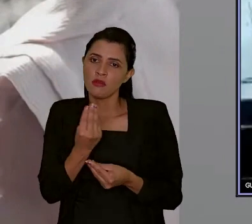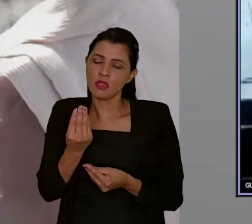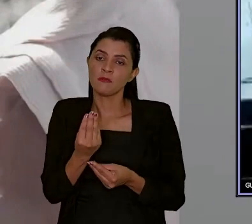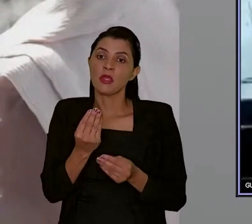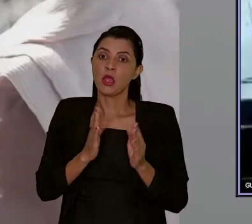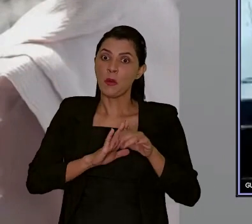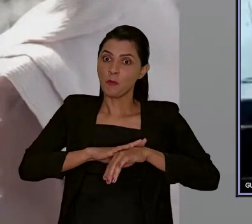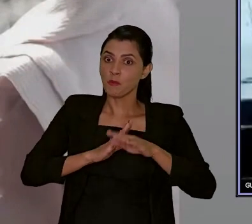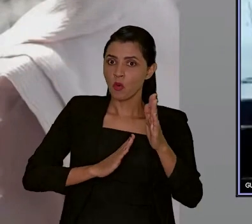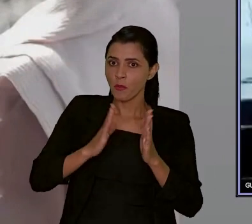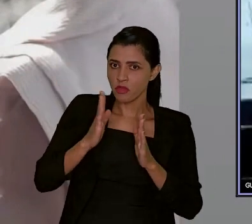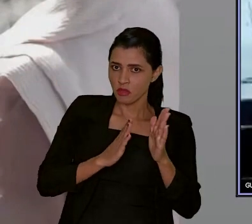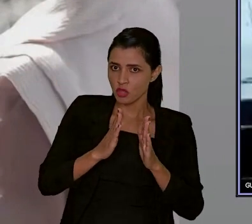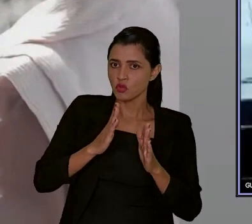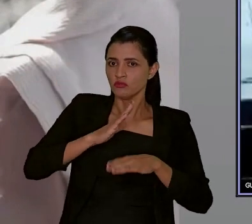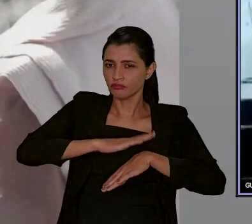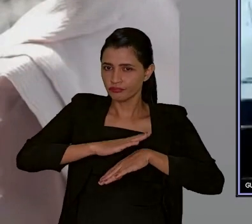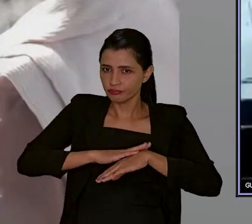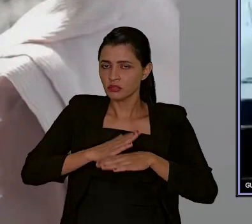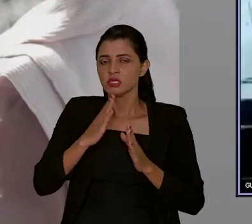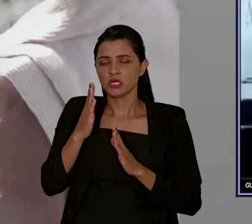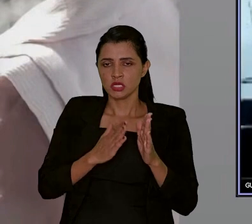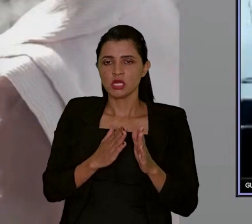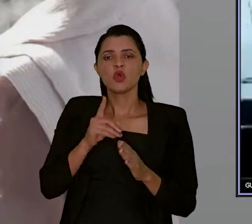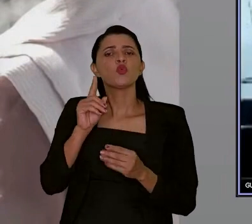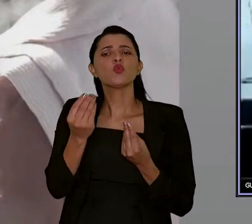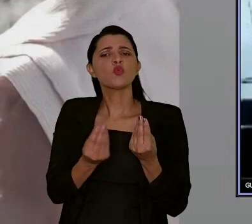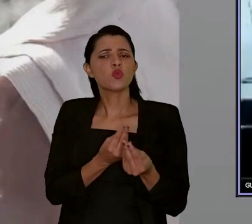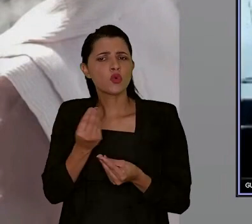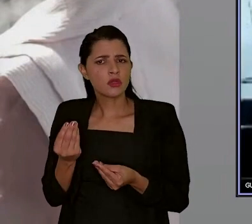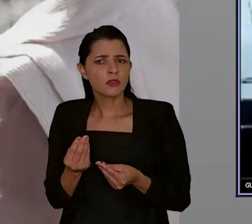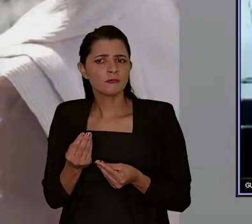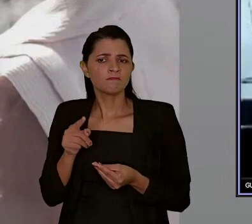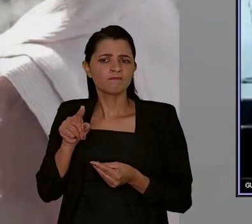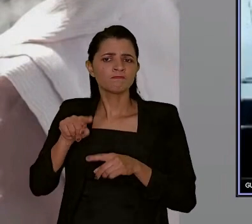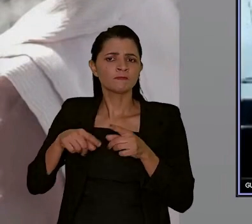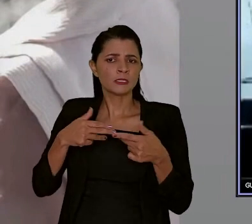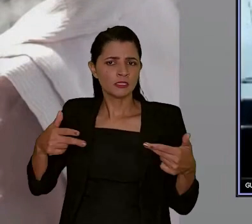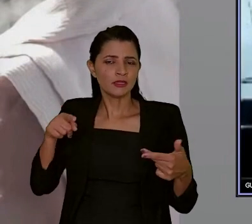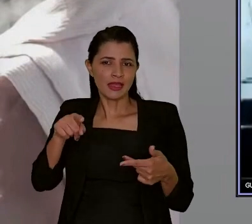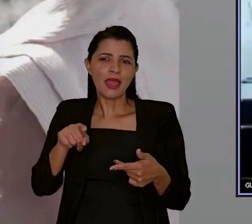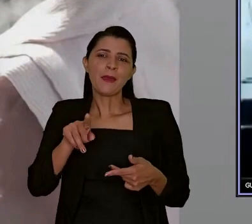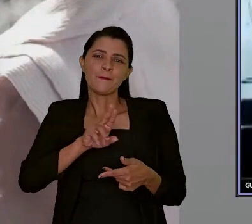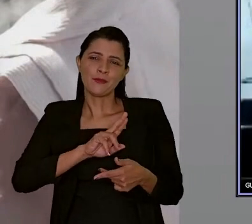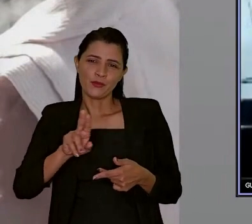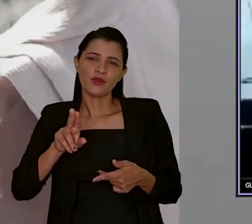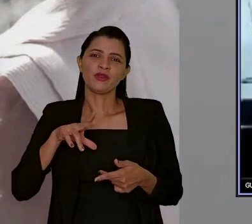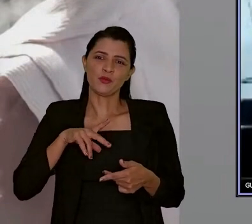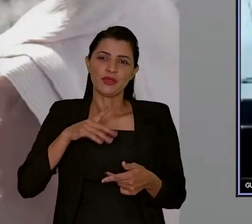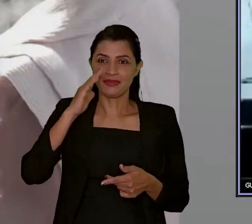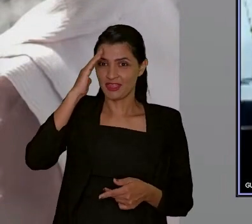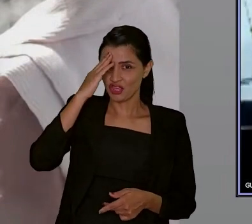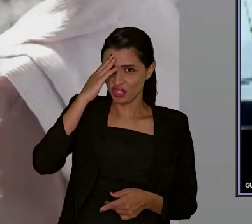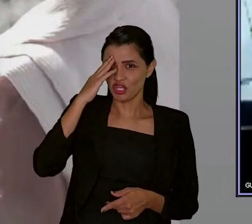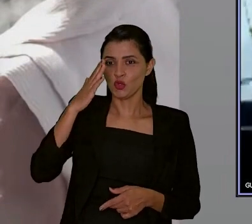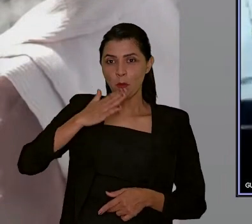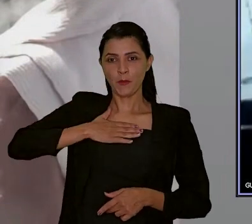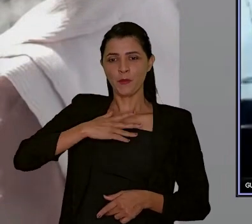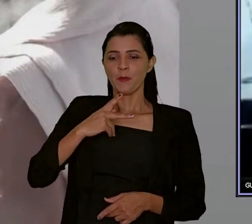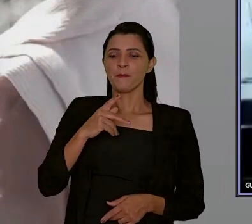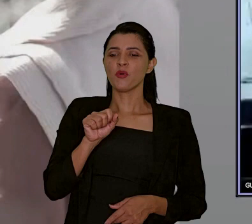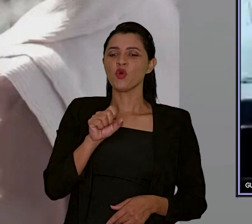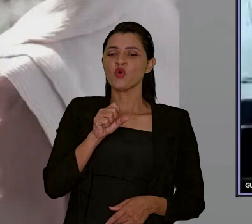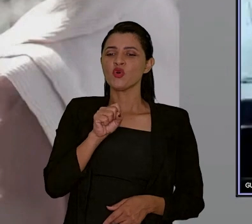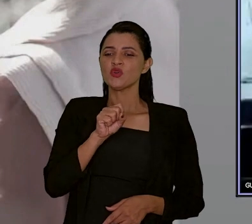provisoriamente, né, interinamente, aquilo, daí os chamados interditos possessórios, né, interinamente ditos, né,